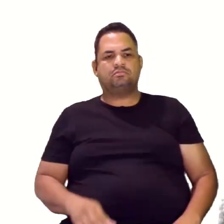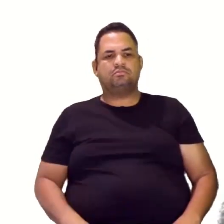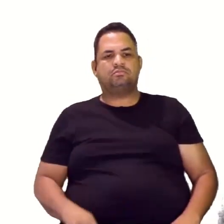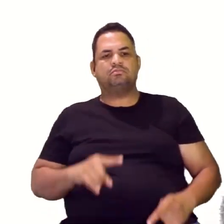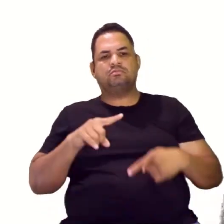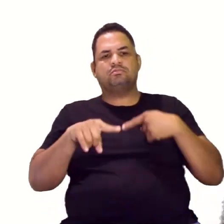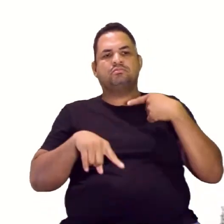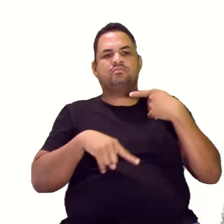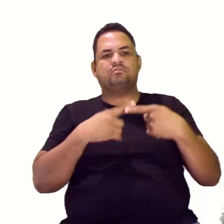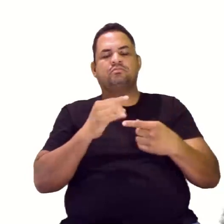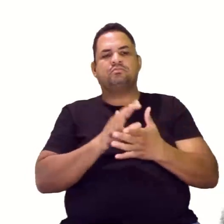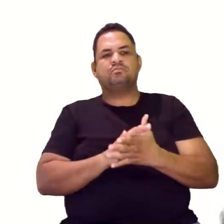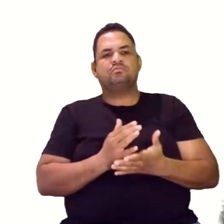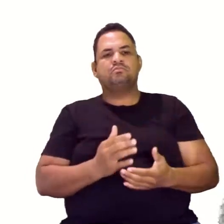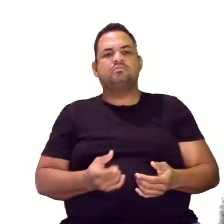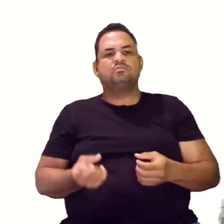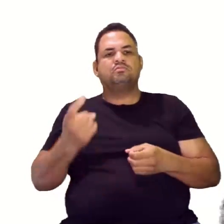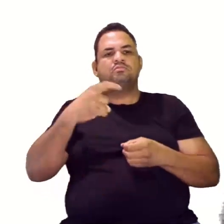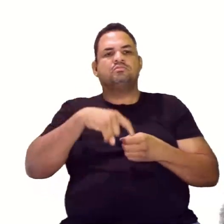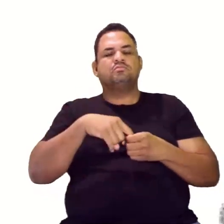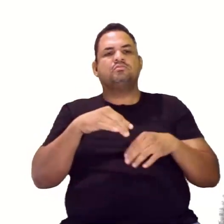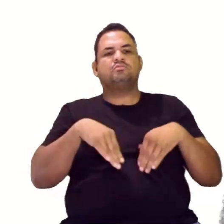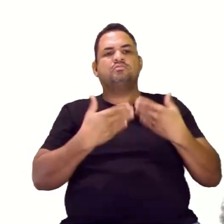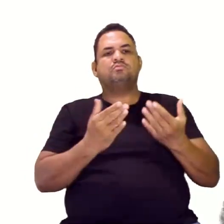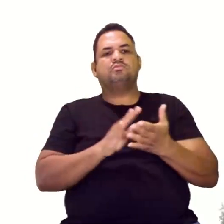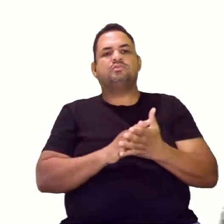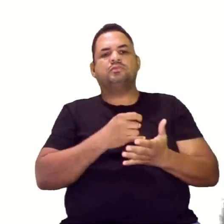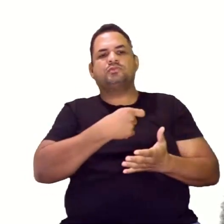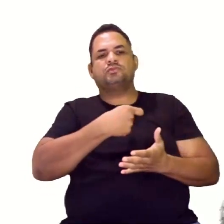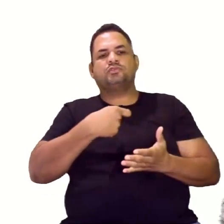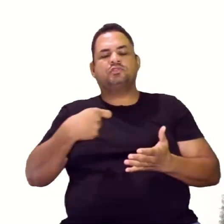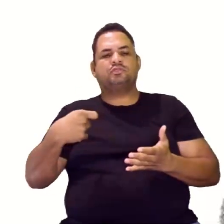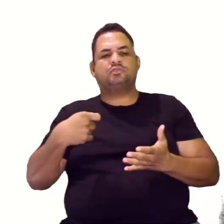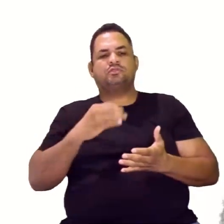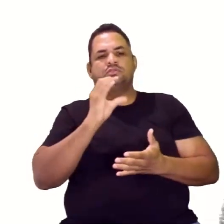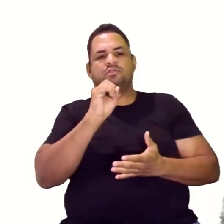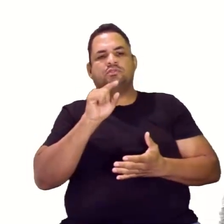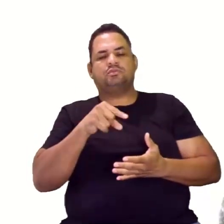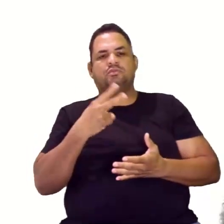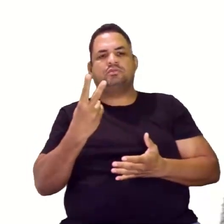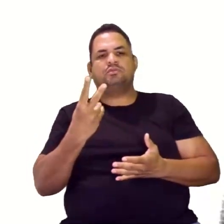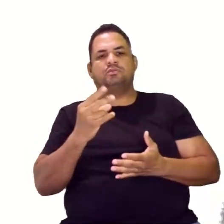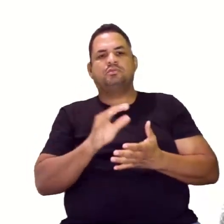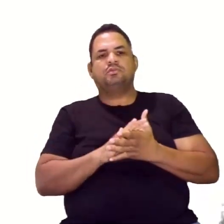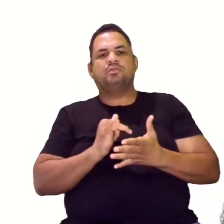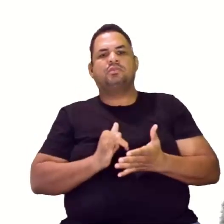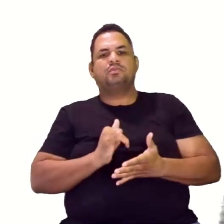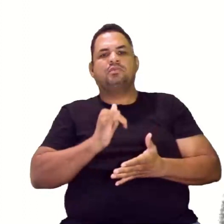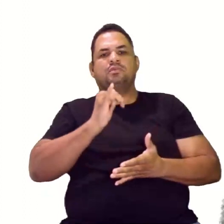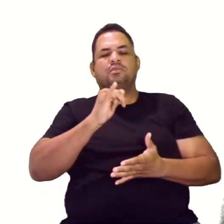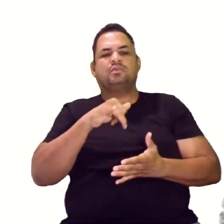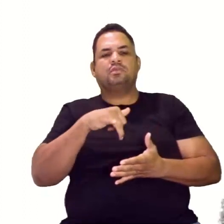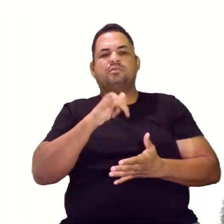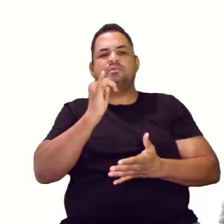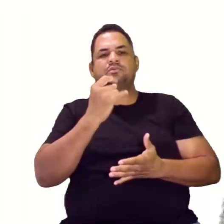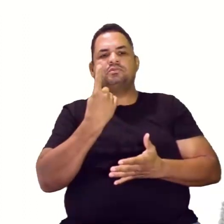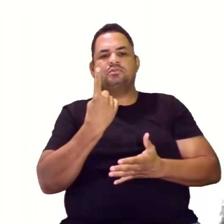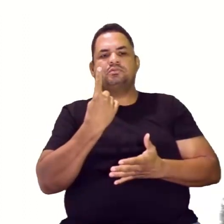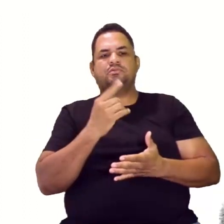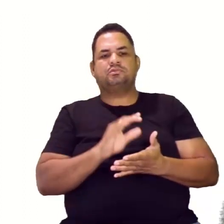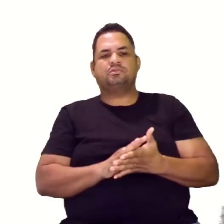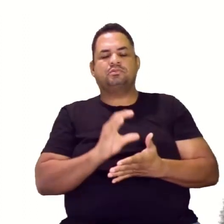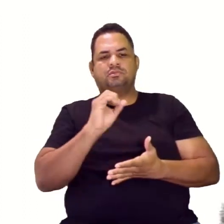E depois, quando o nosso, voltando um pouquinho, quando o nosso x é 0,2, o nosso y é 1. É 1.